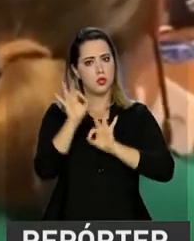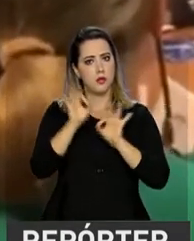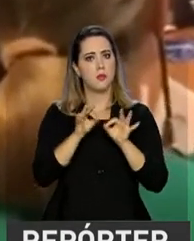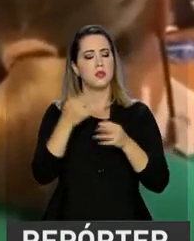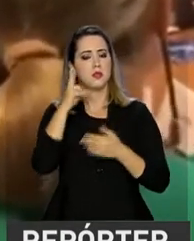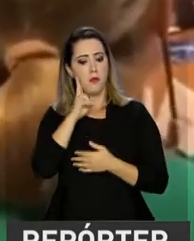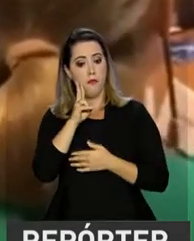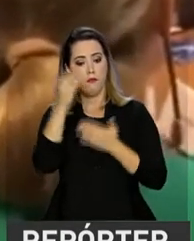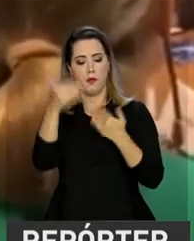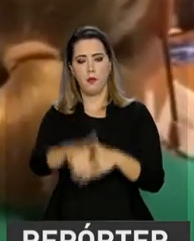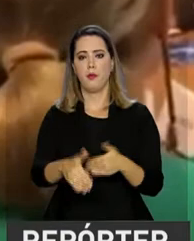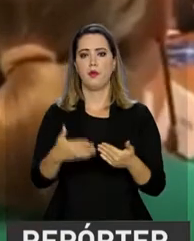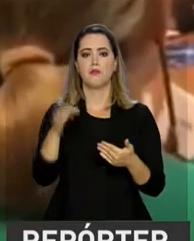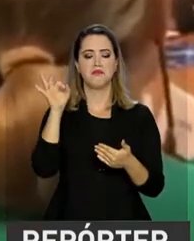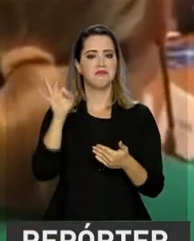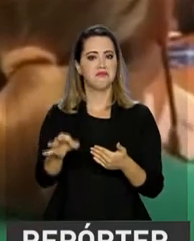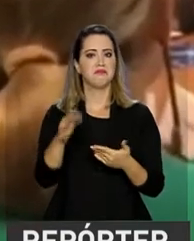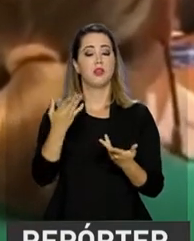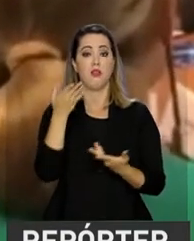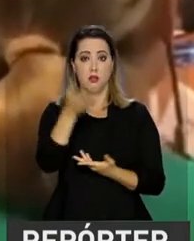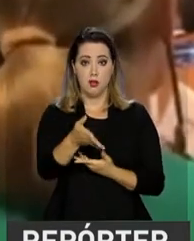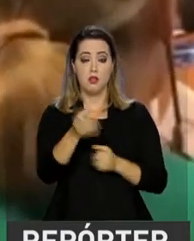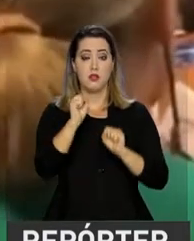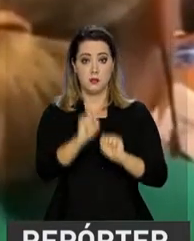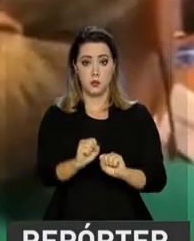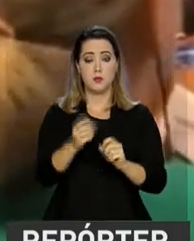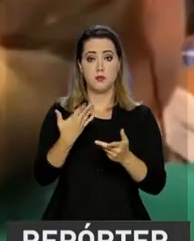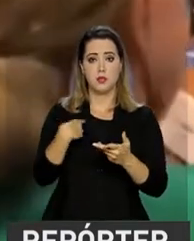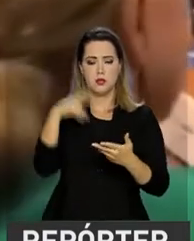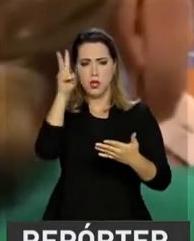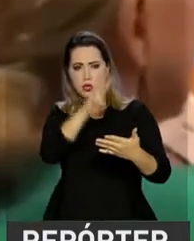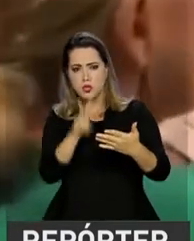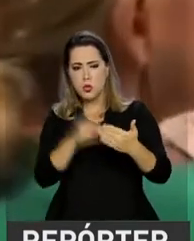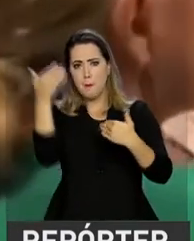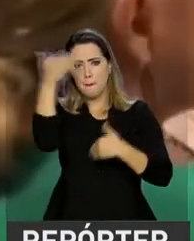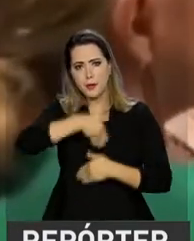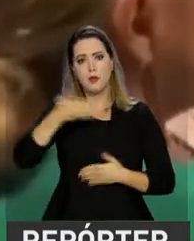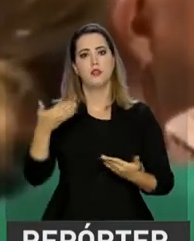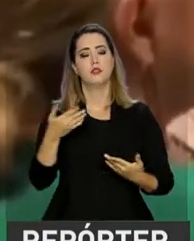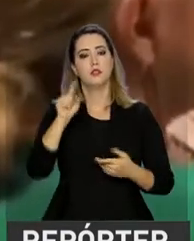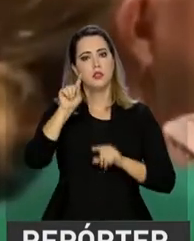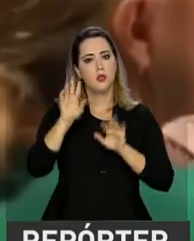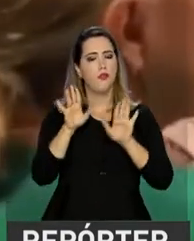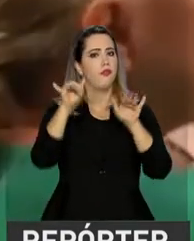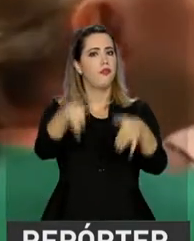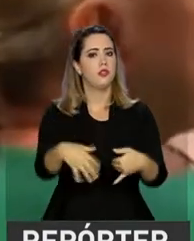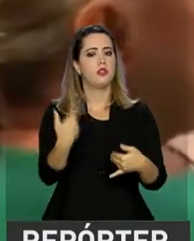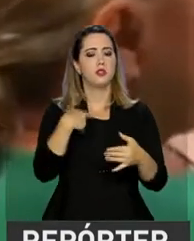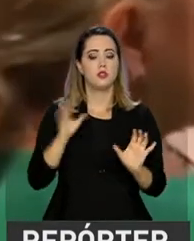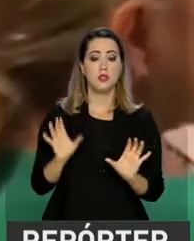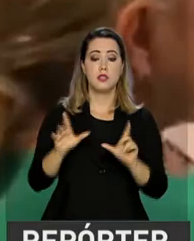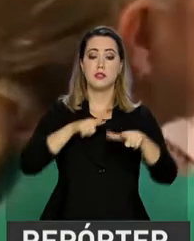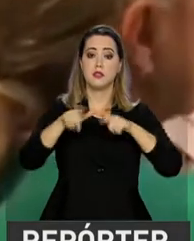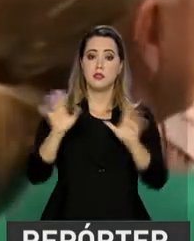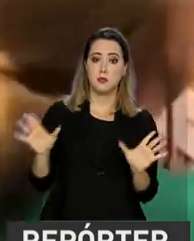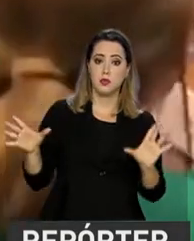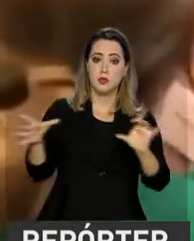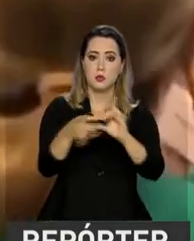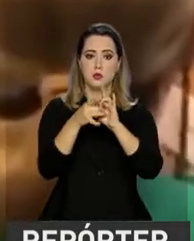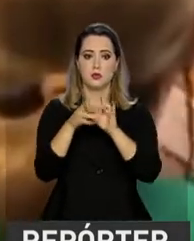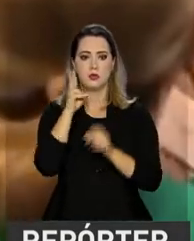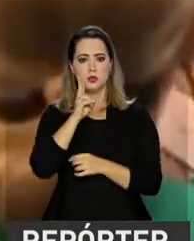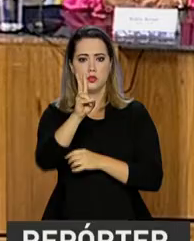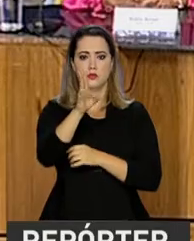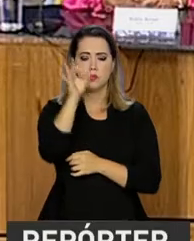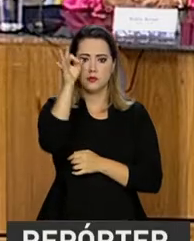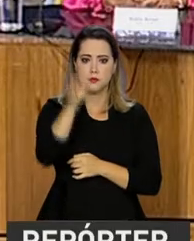e evidentemente essa capacidade de avaliação só chega ao seu final em face desse trabalho com julgar eu acabei de ver